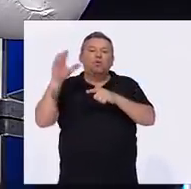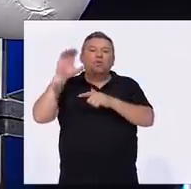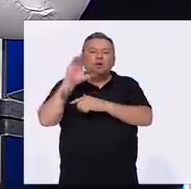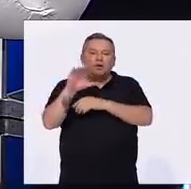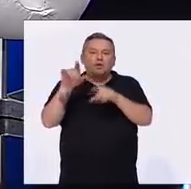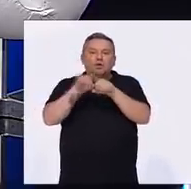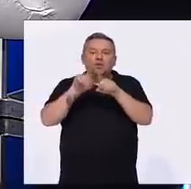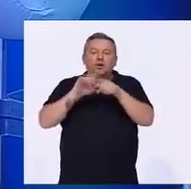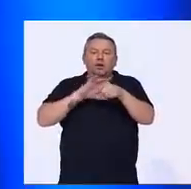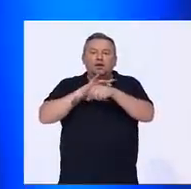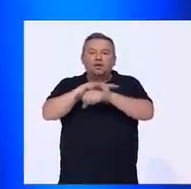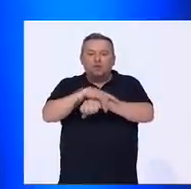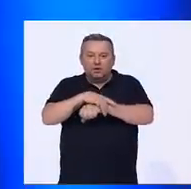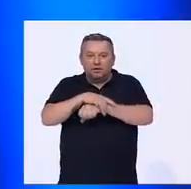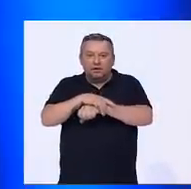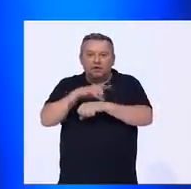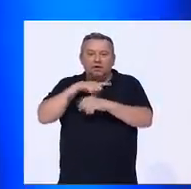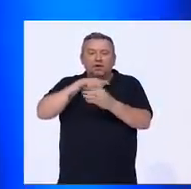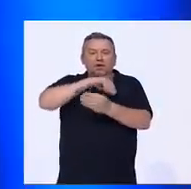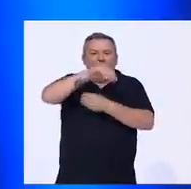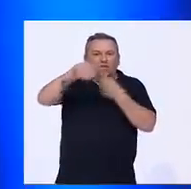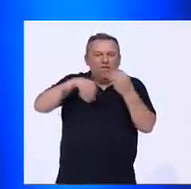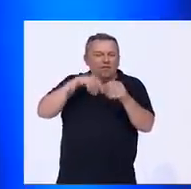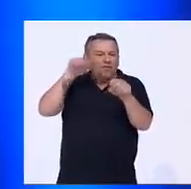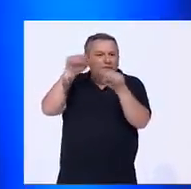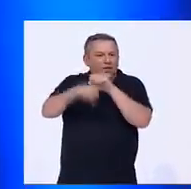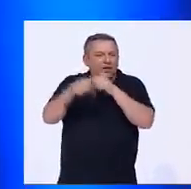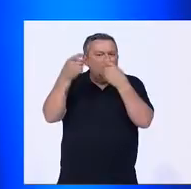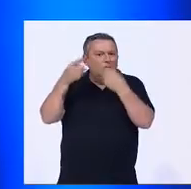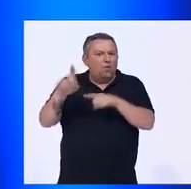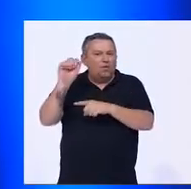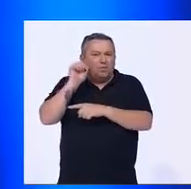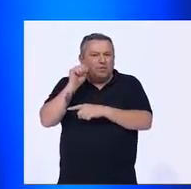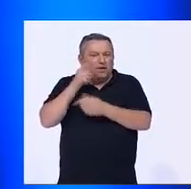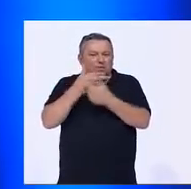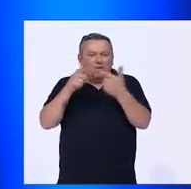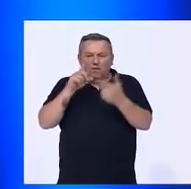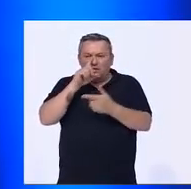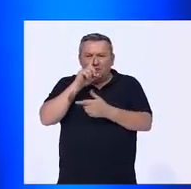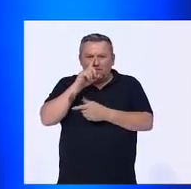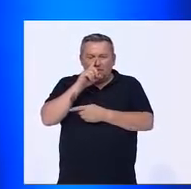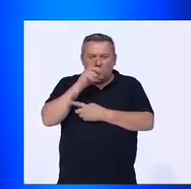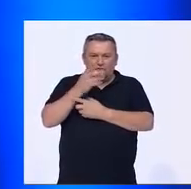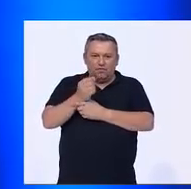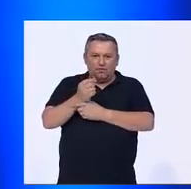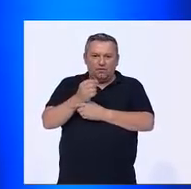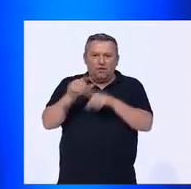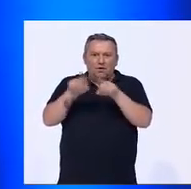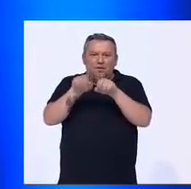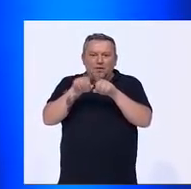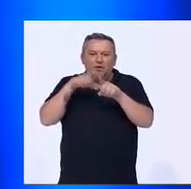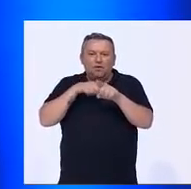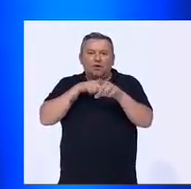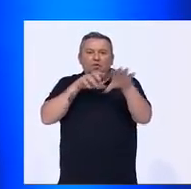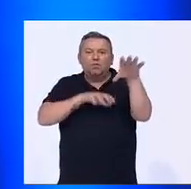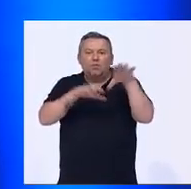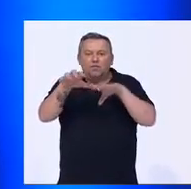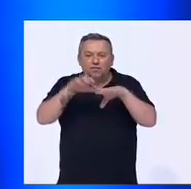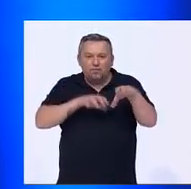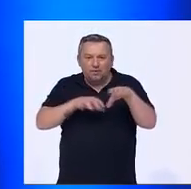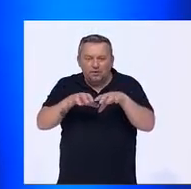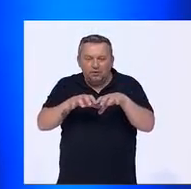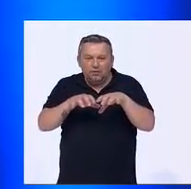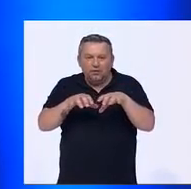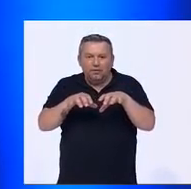exemplo, da segurança, que envolve a segurança, a violência contra as mulheres, é uma coisa gravíssima. Nós temos aí um movimento do Dr.